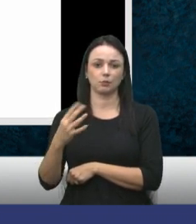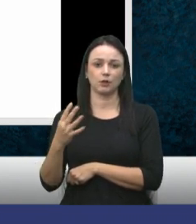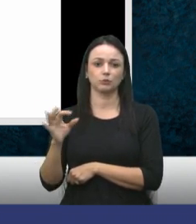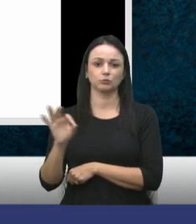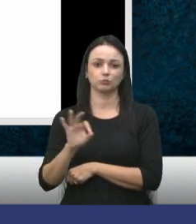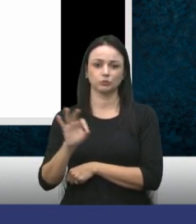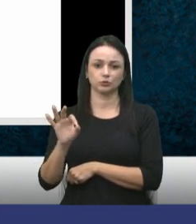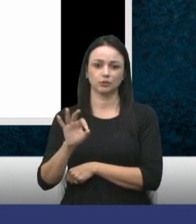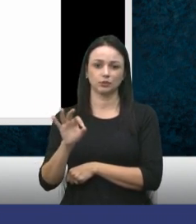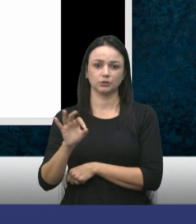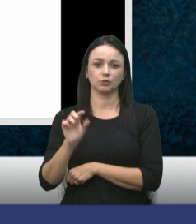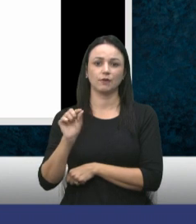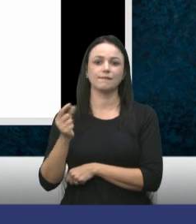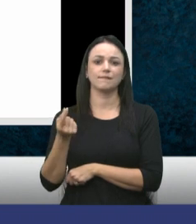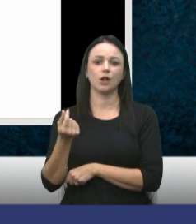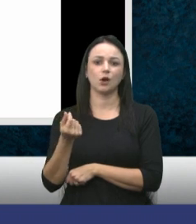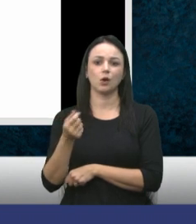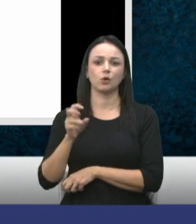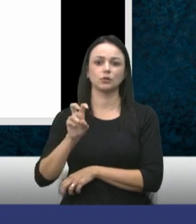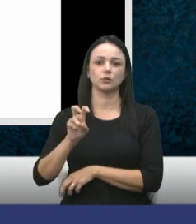39,04% do valor de